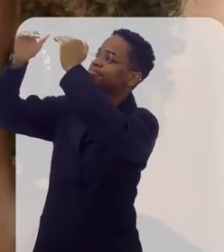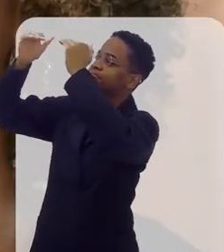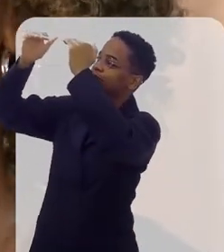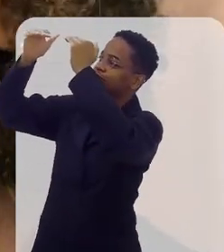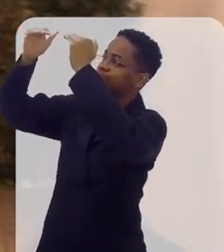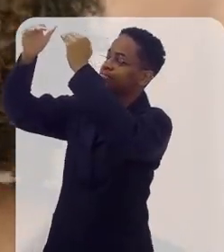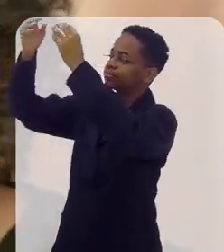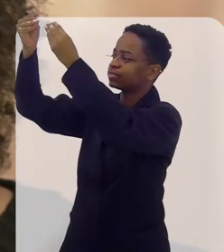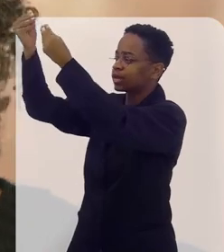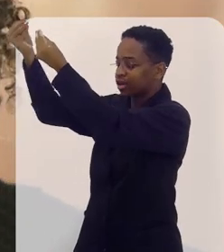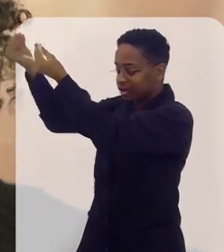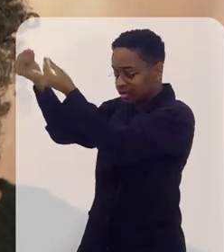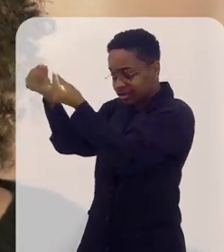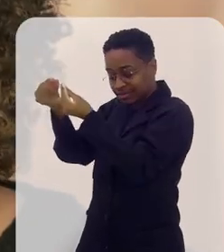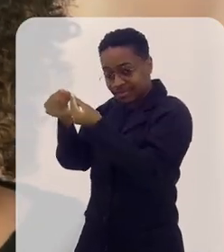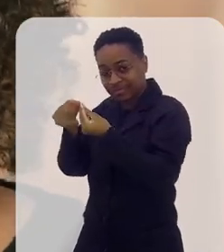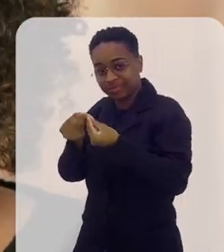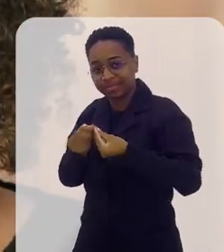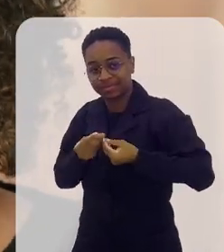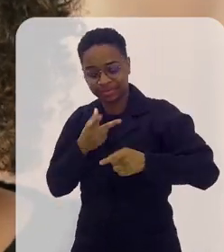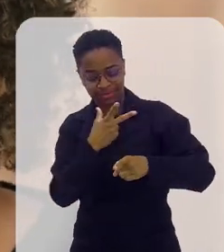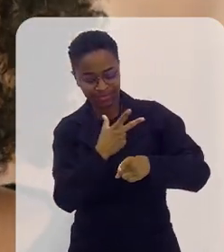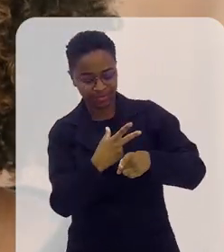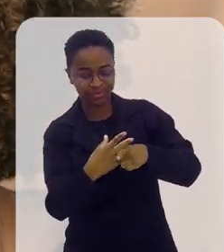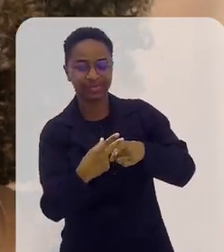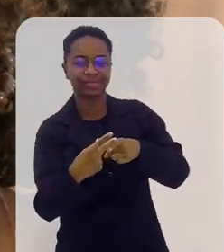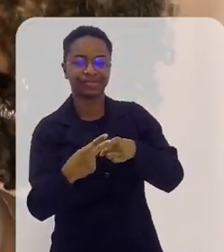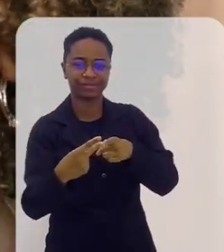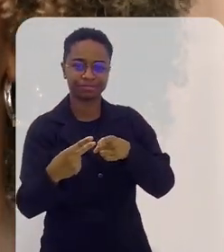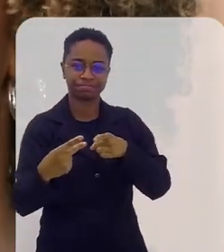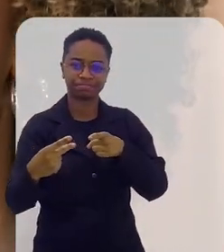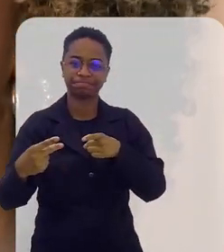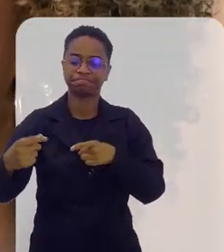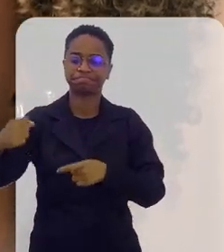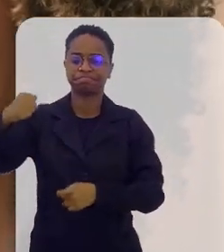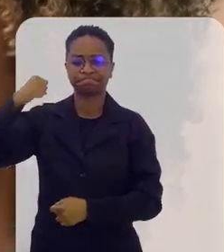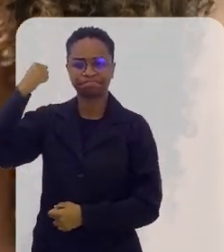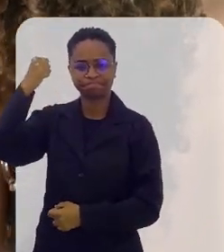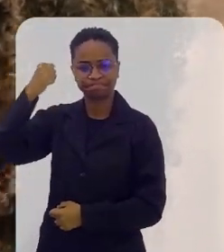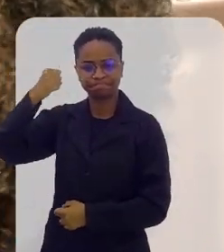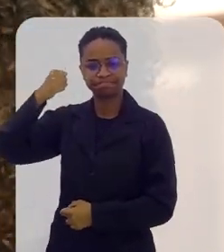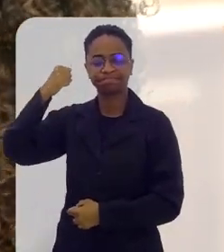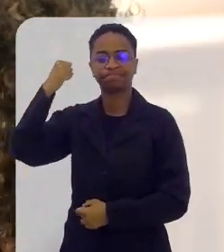é o Senhor em quem nós temos a